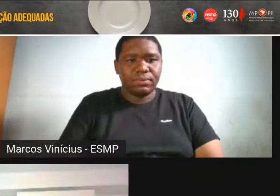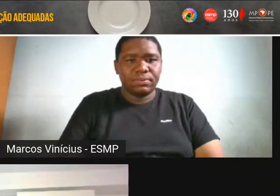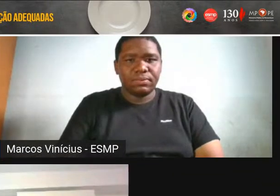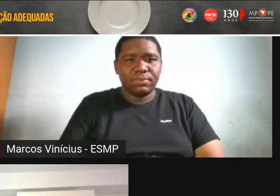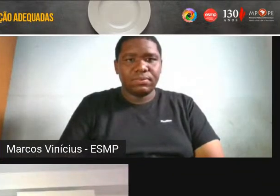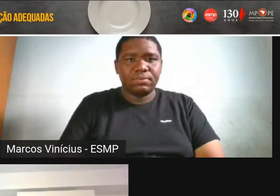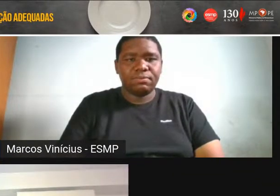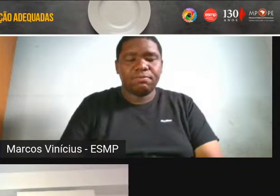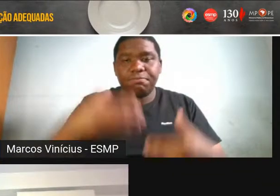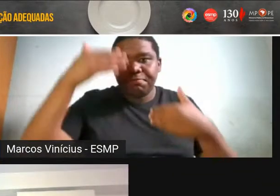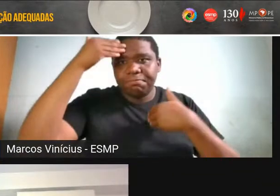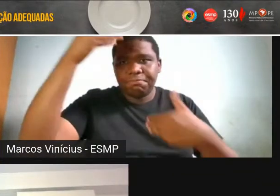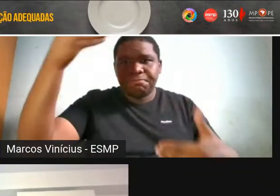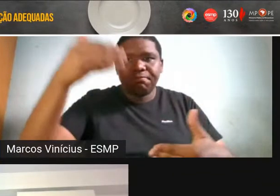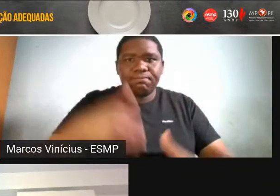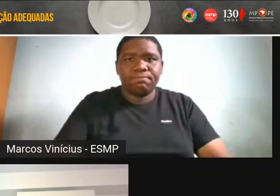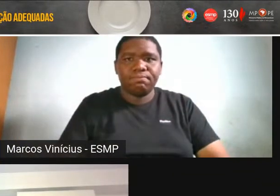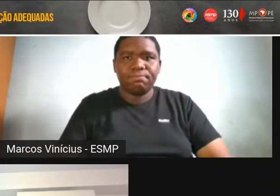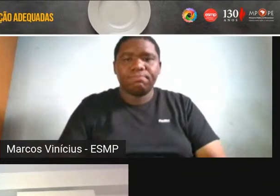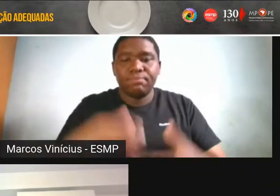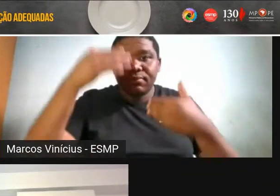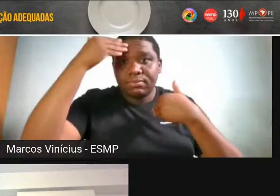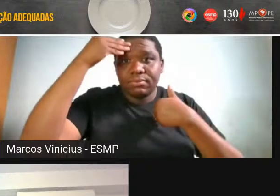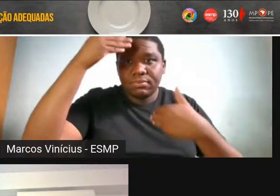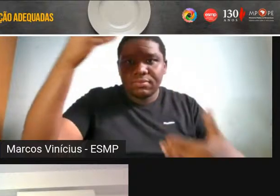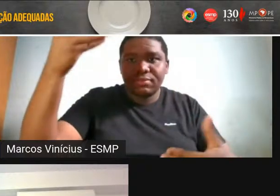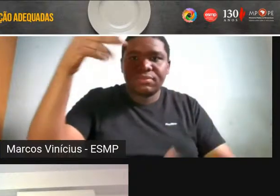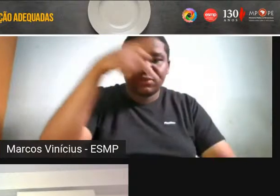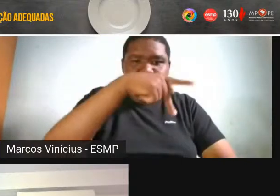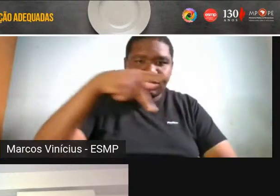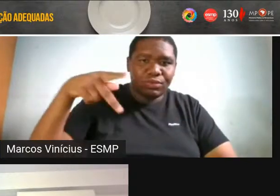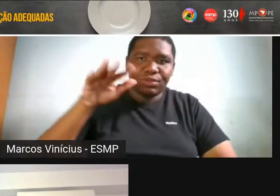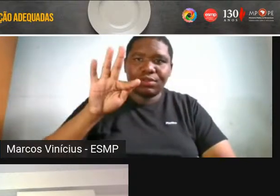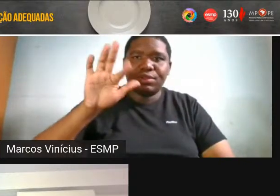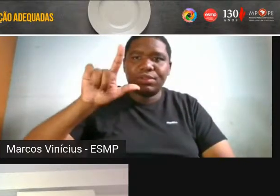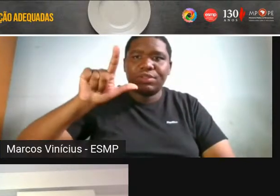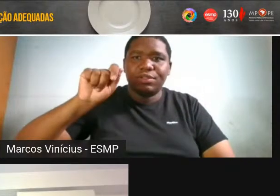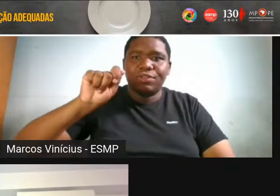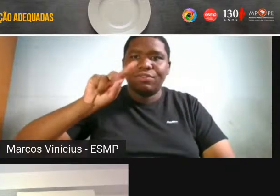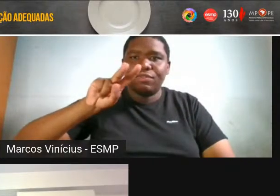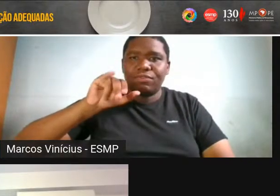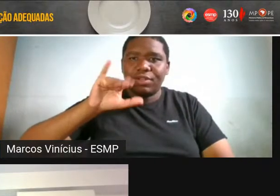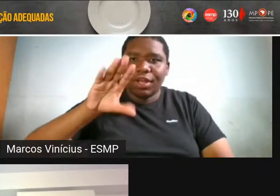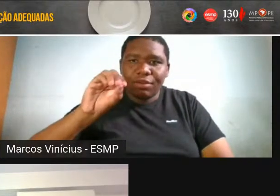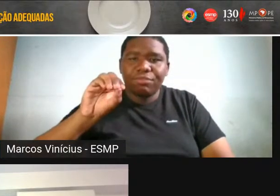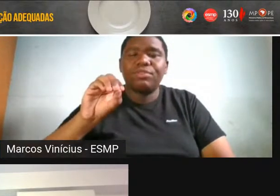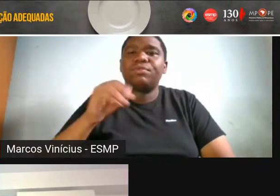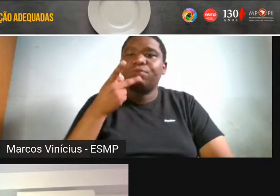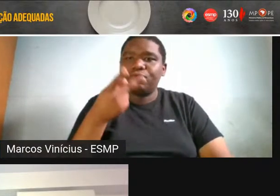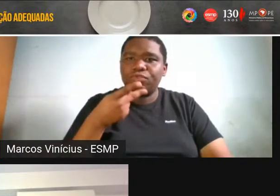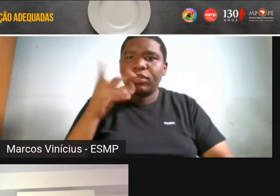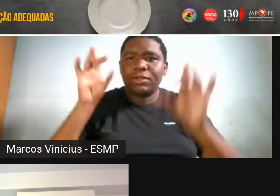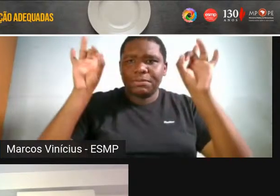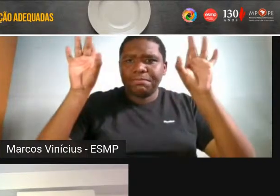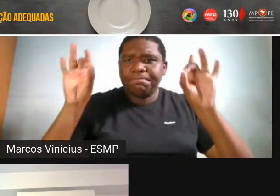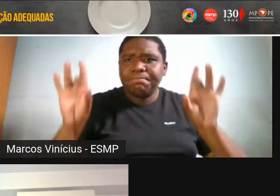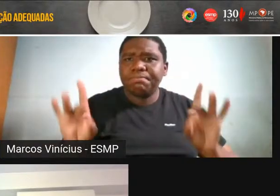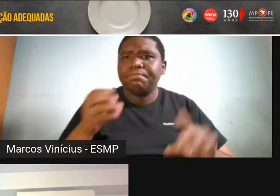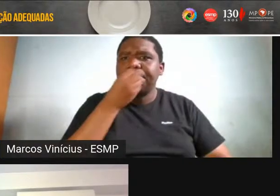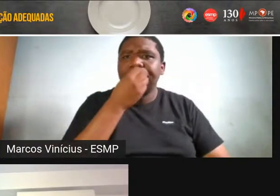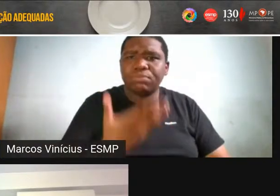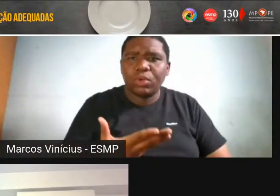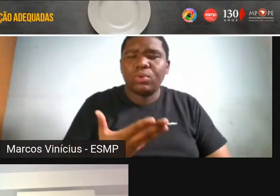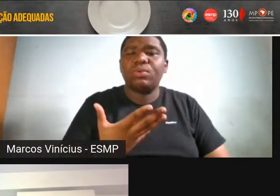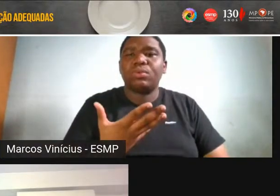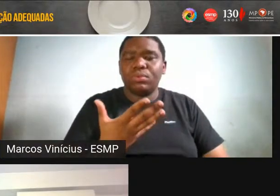Obrigado. Muito obrigada, professor Flávio Valente, por suas palavras e por nos trazer